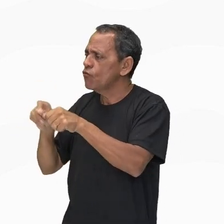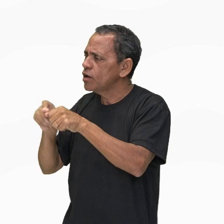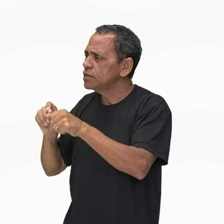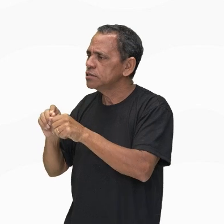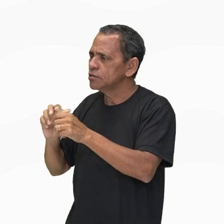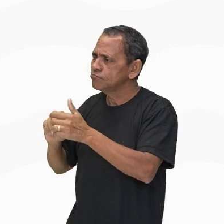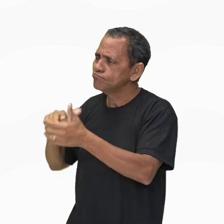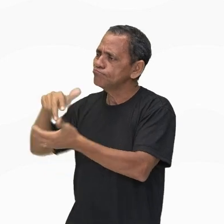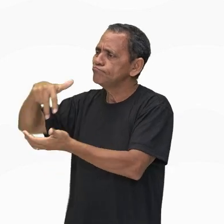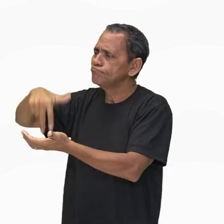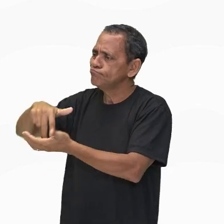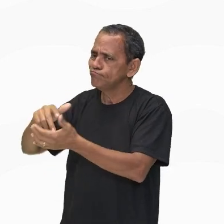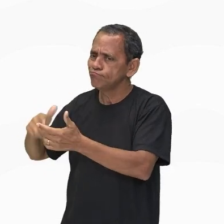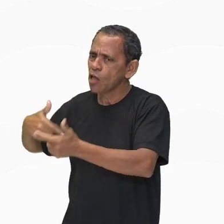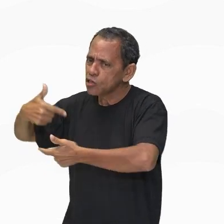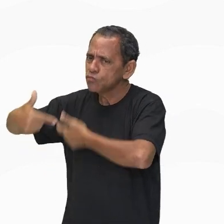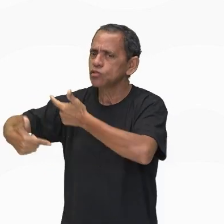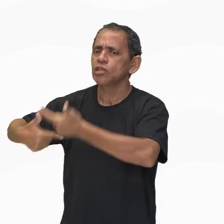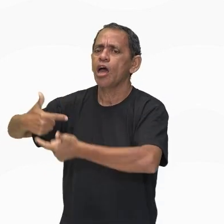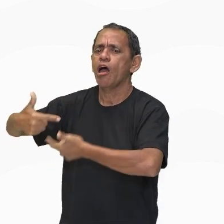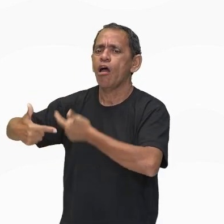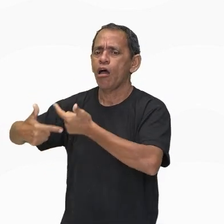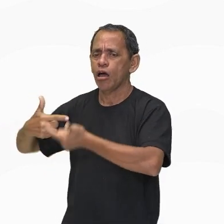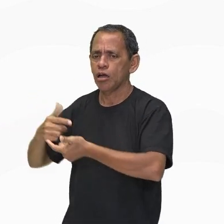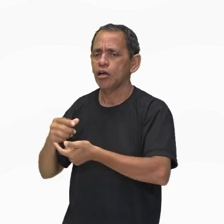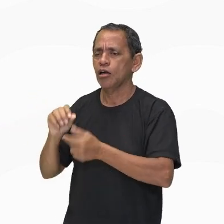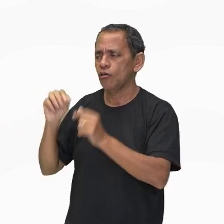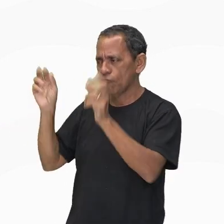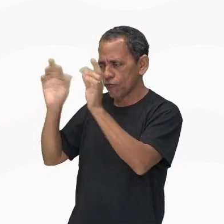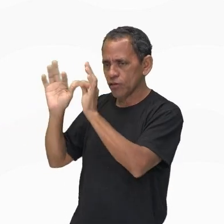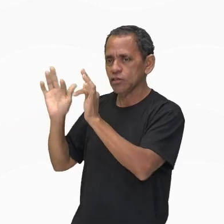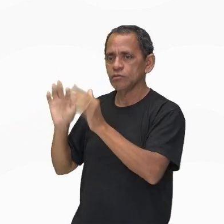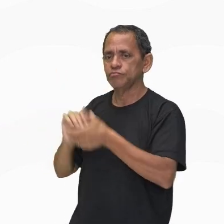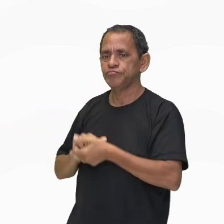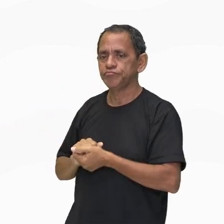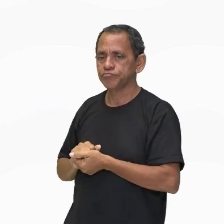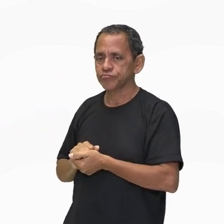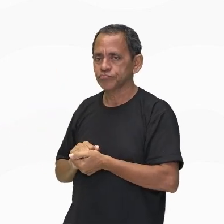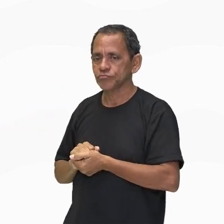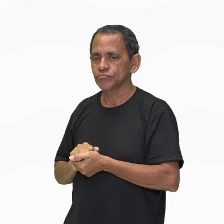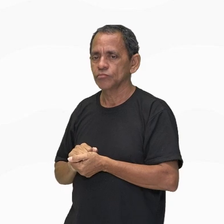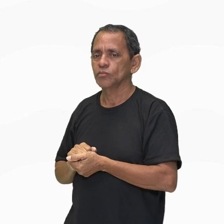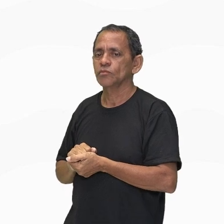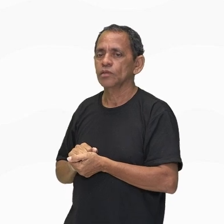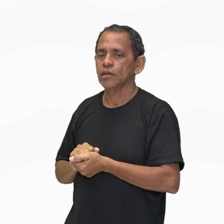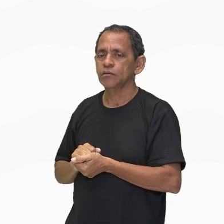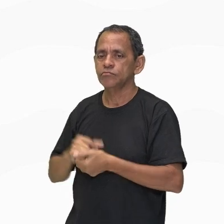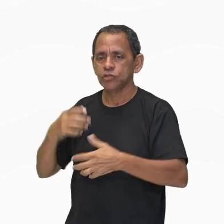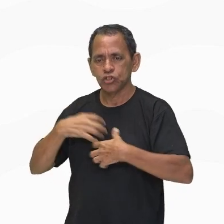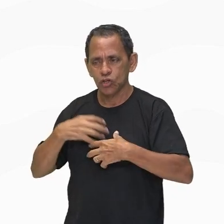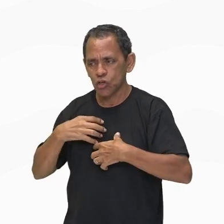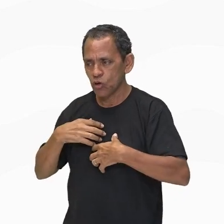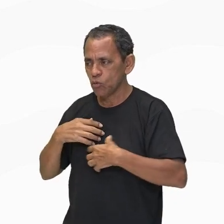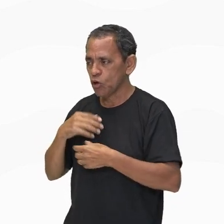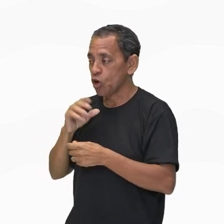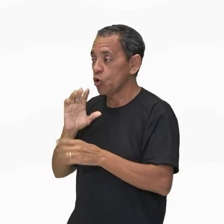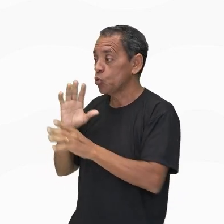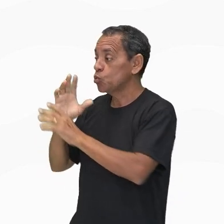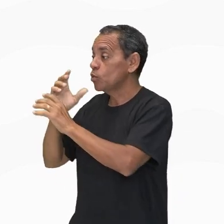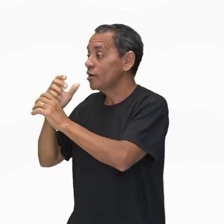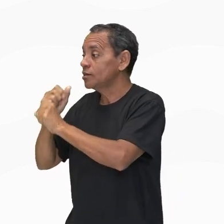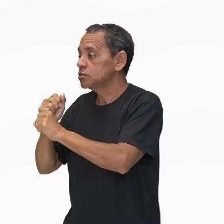que me alegra, é o que me deixa feliz. Enquanto na extrínseca é a satisfação pelo resultado e